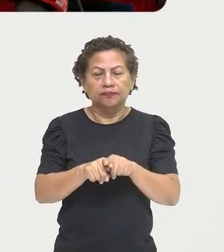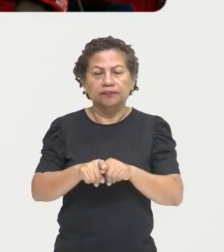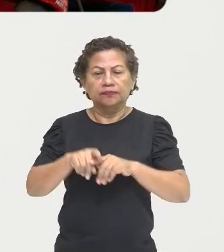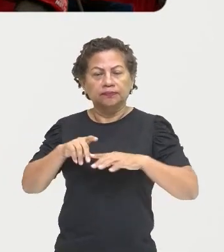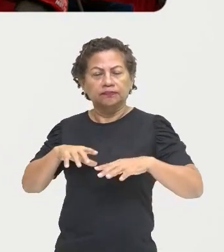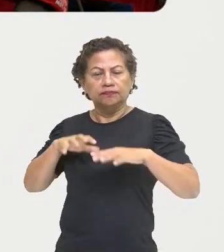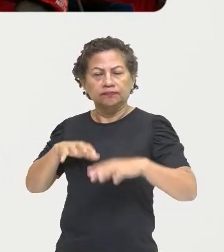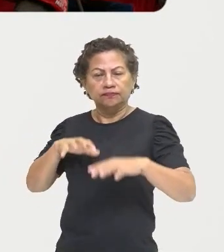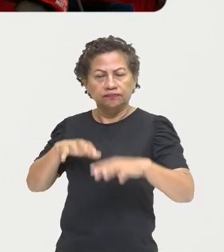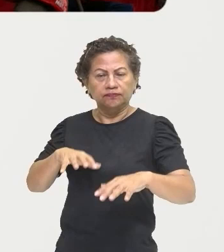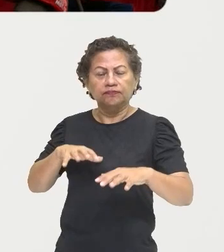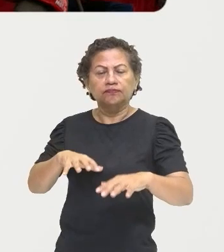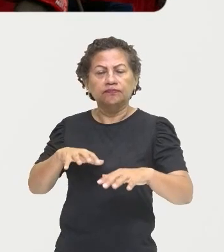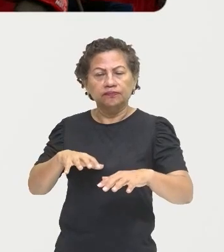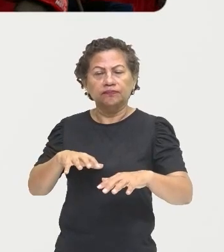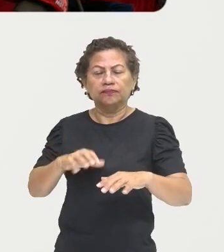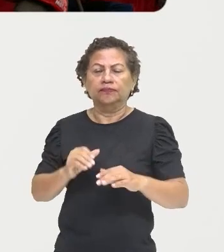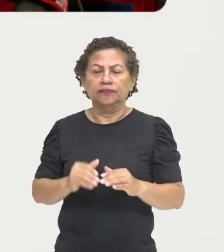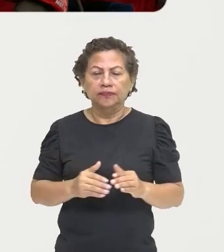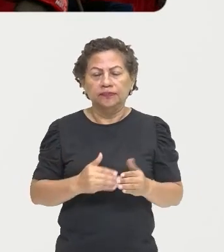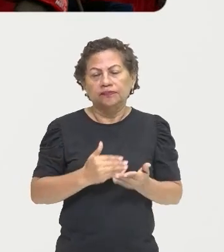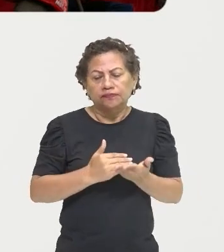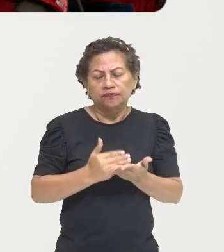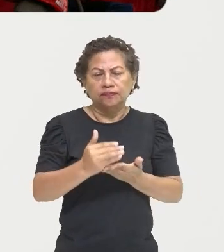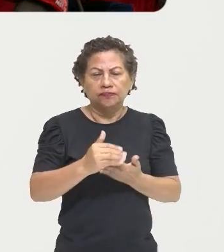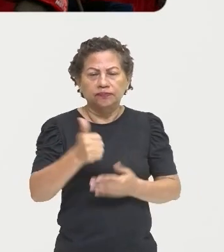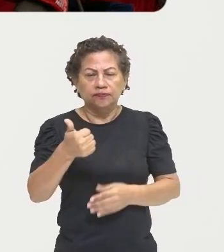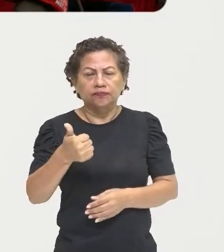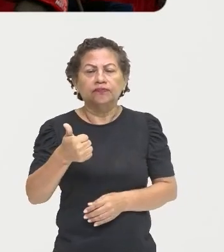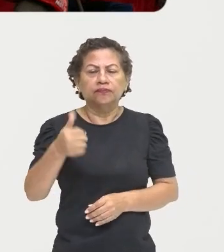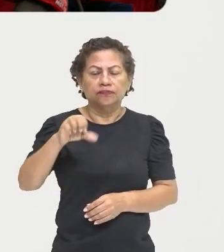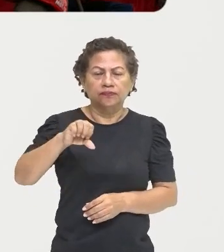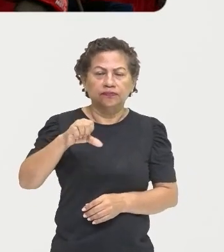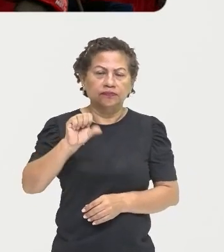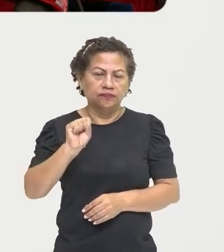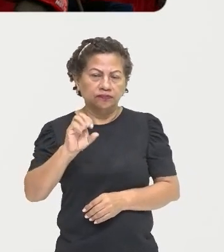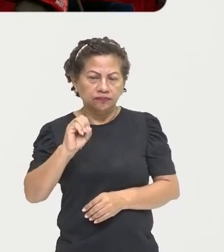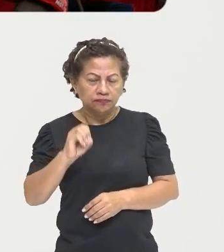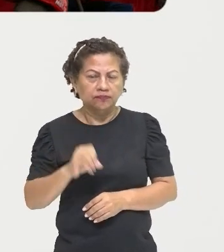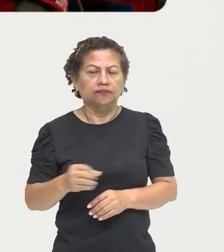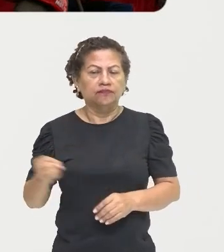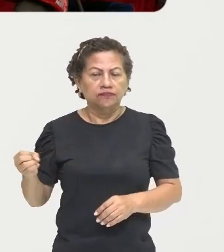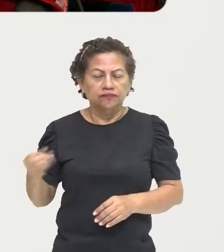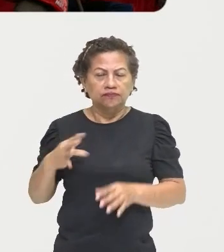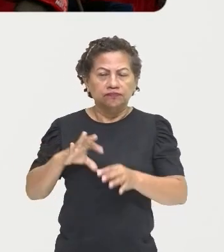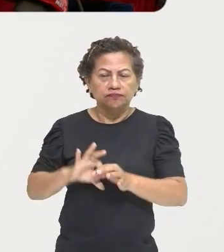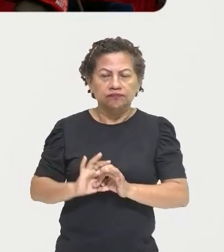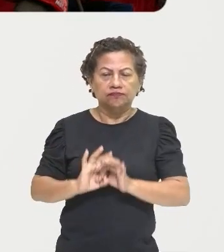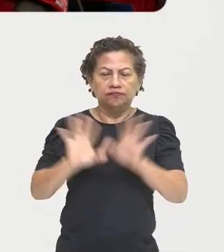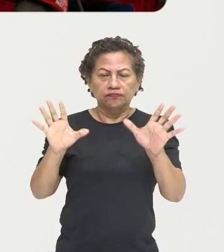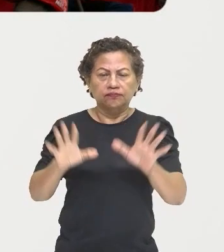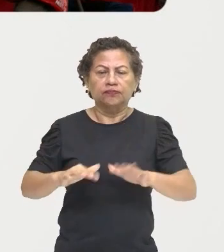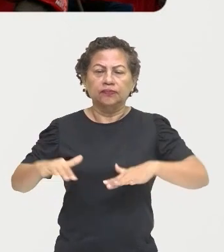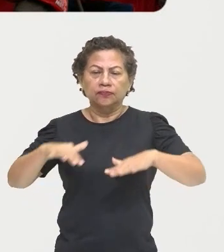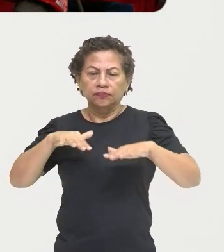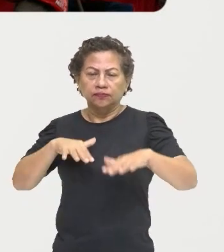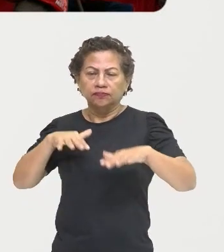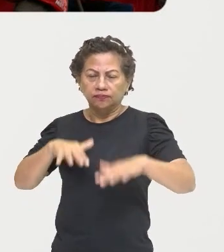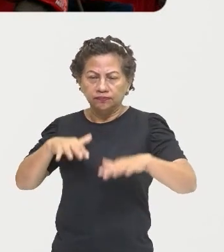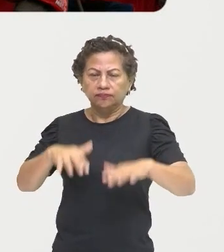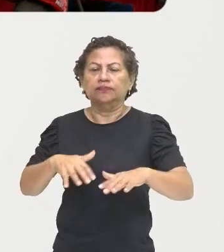a partir da década de 80, com o processo de redemocratização do nosso país, o movimento